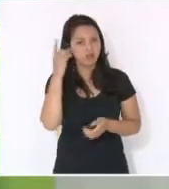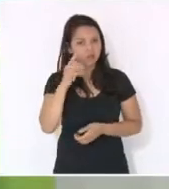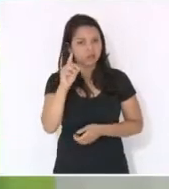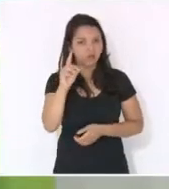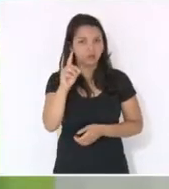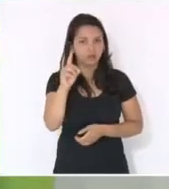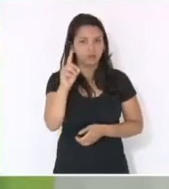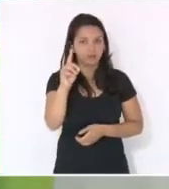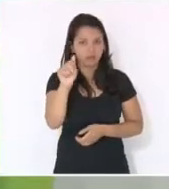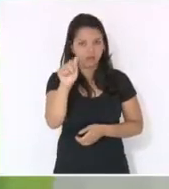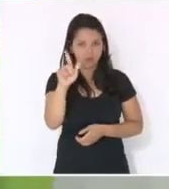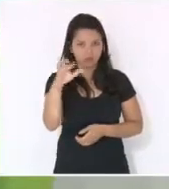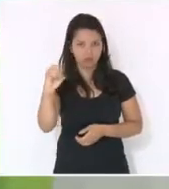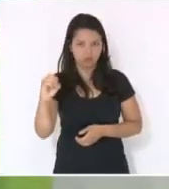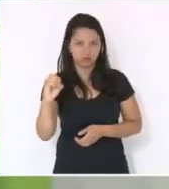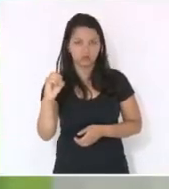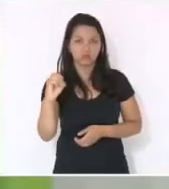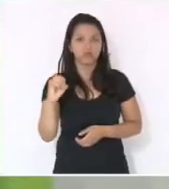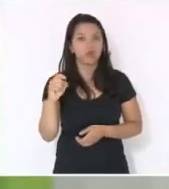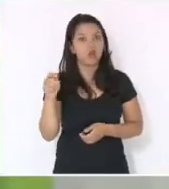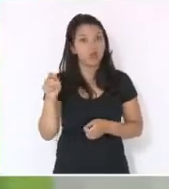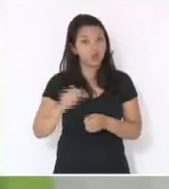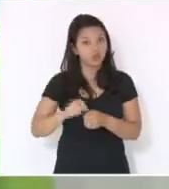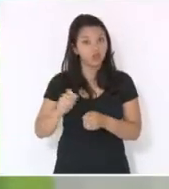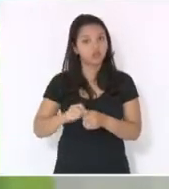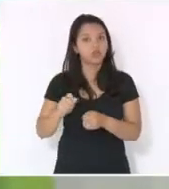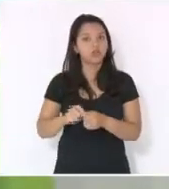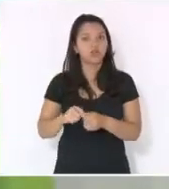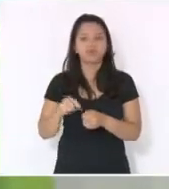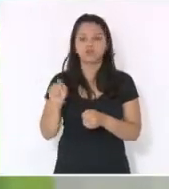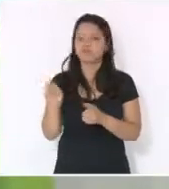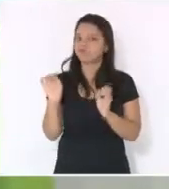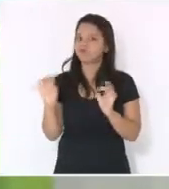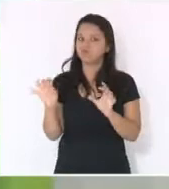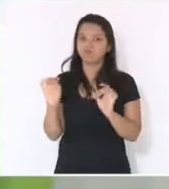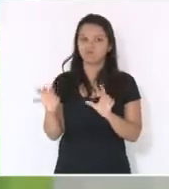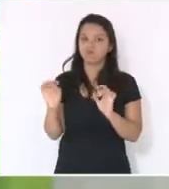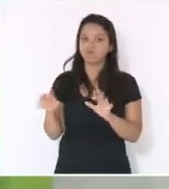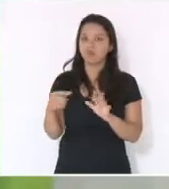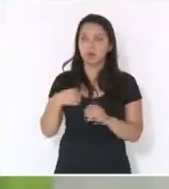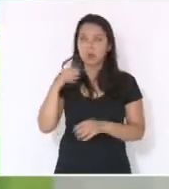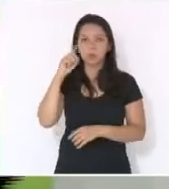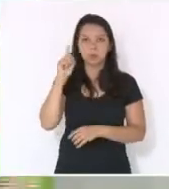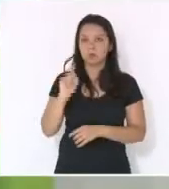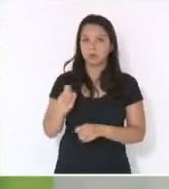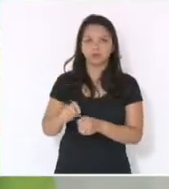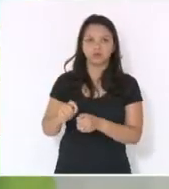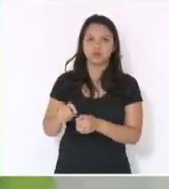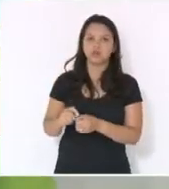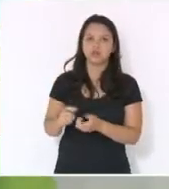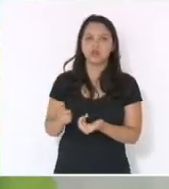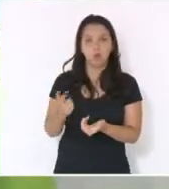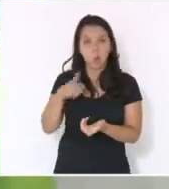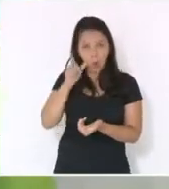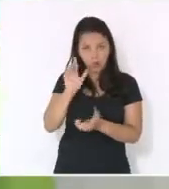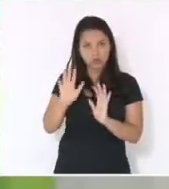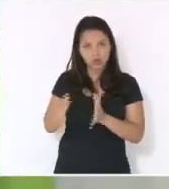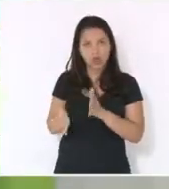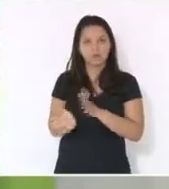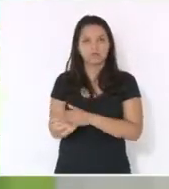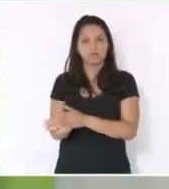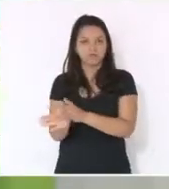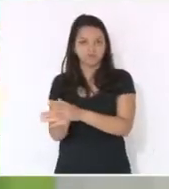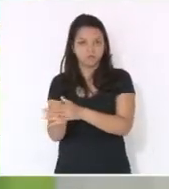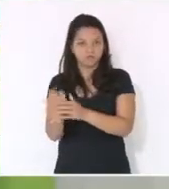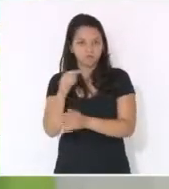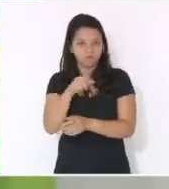não pensávamos que ele fosse fazer. Por isso que eu ontem parabenizei ele de público, numa reunião com o